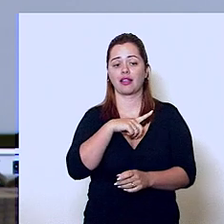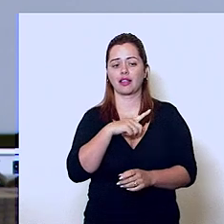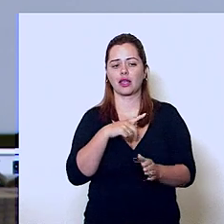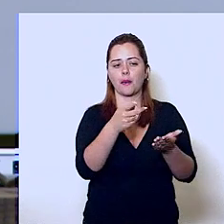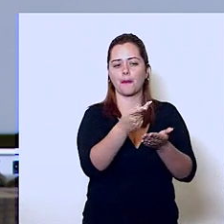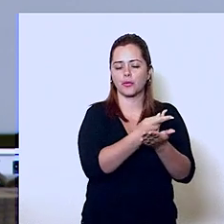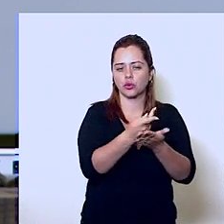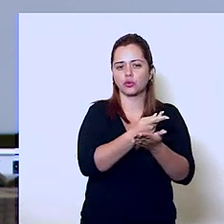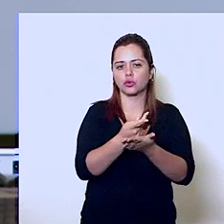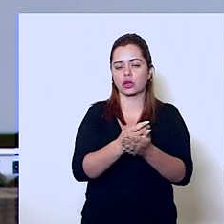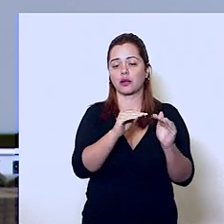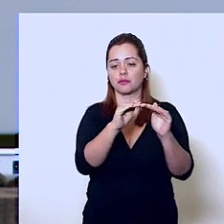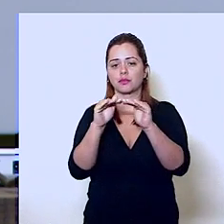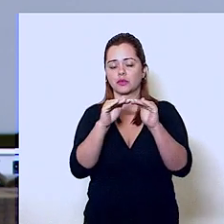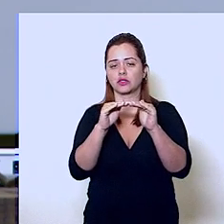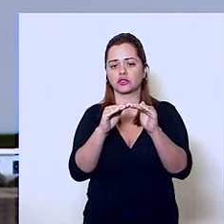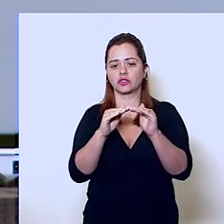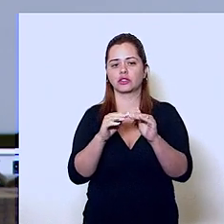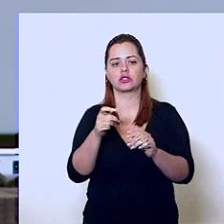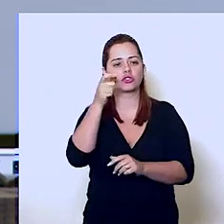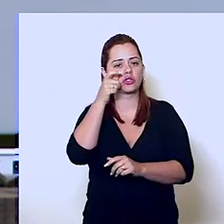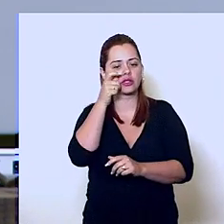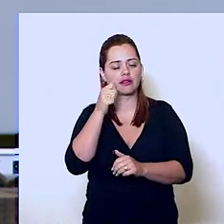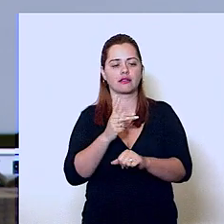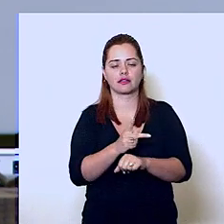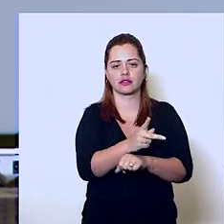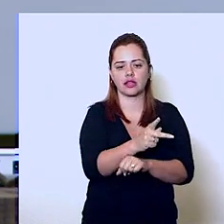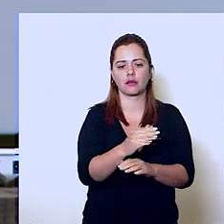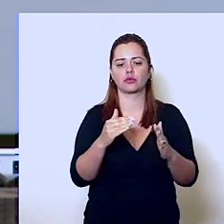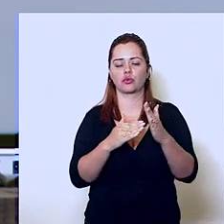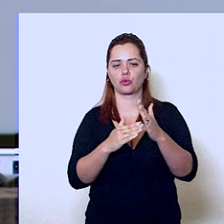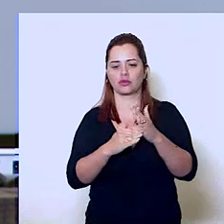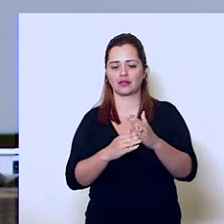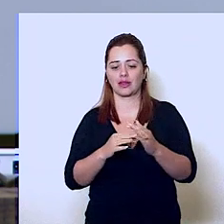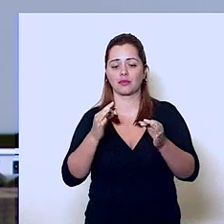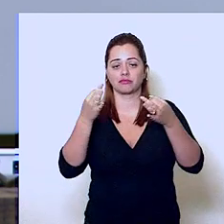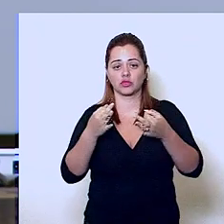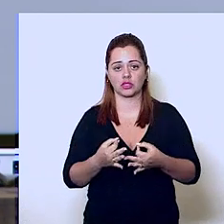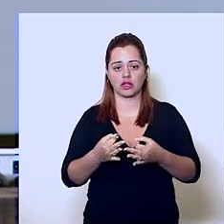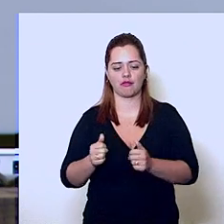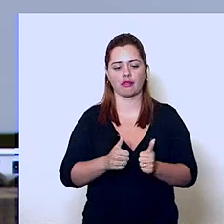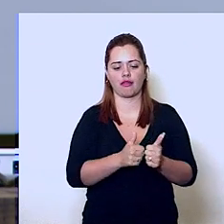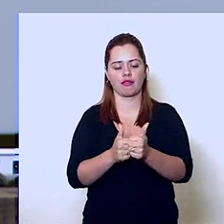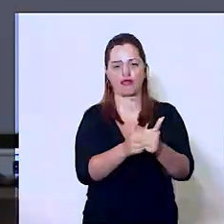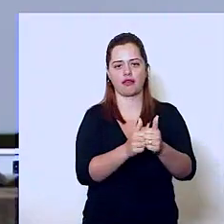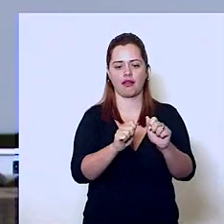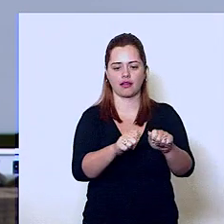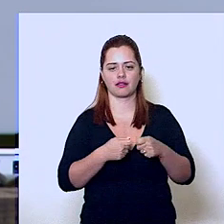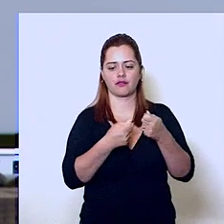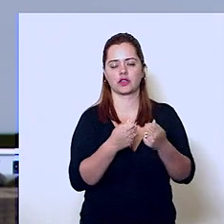interesses permanentes e as demandas do tempo imediato, e devemos nos guiar pela defesa do Brasil. A defesa do